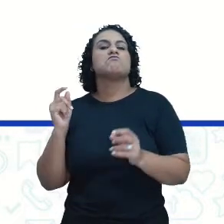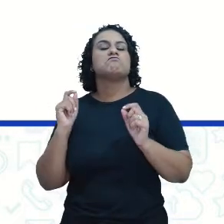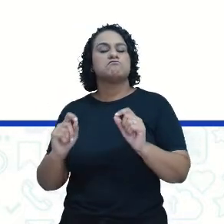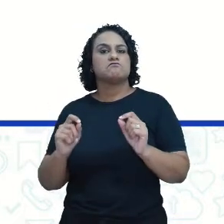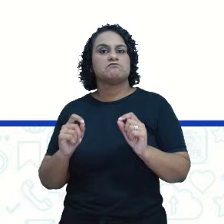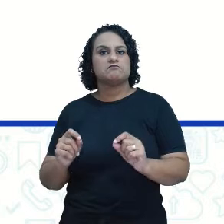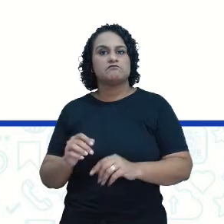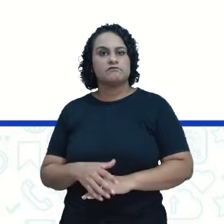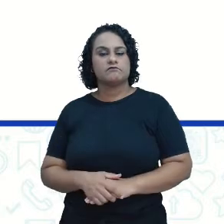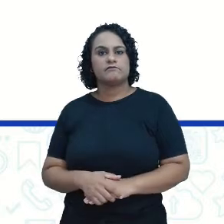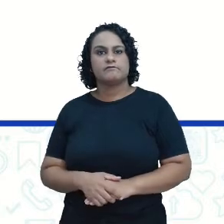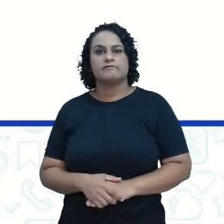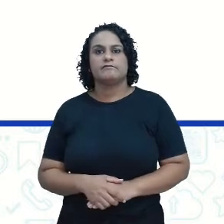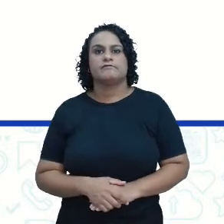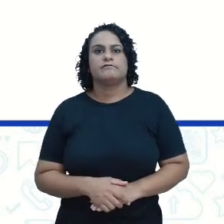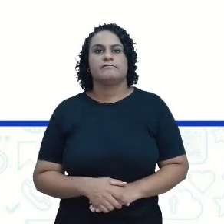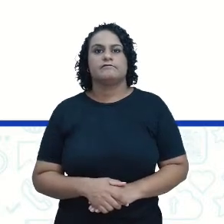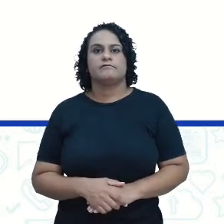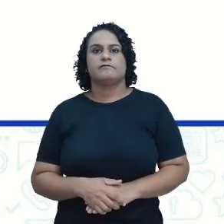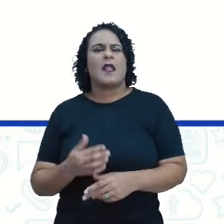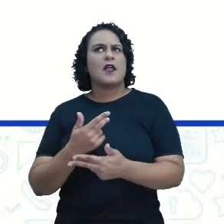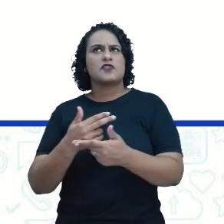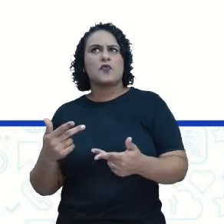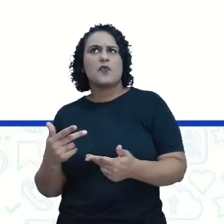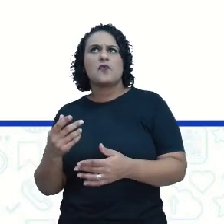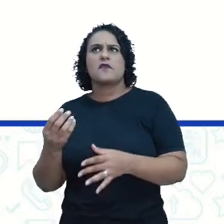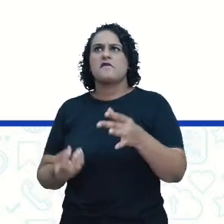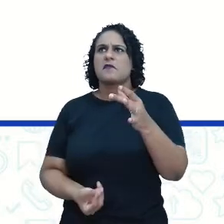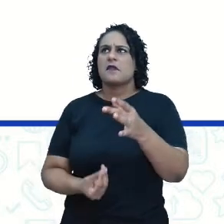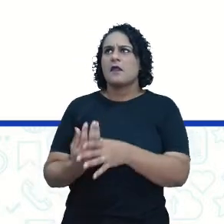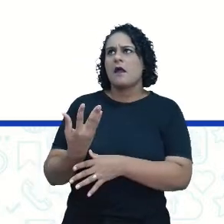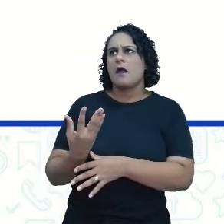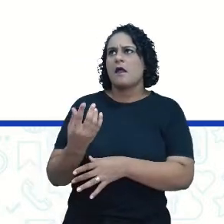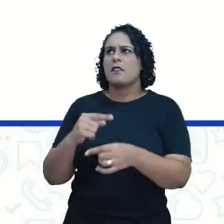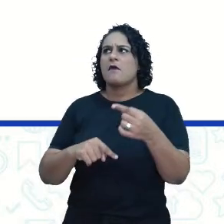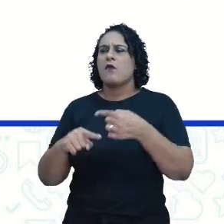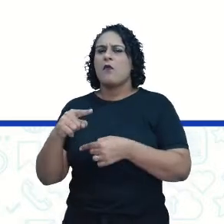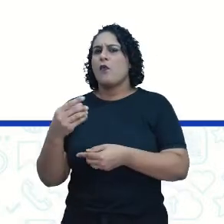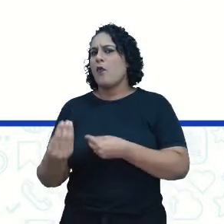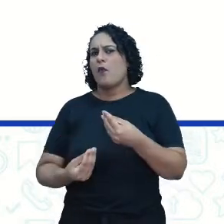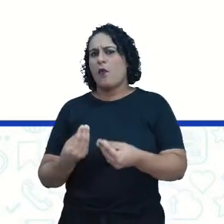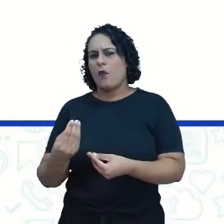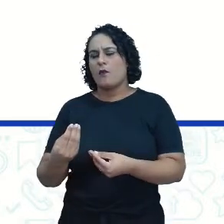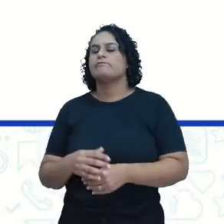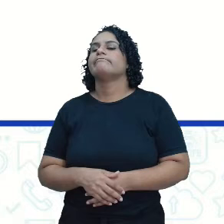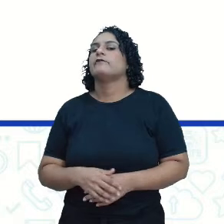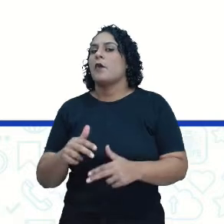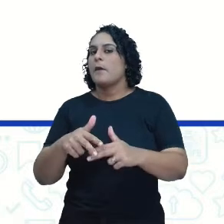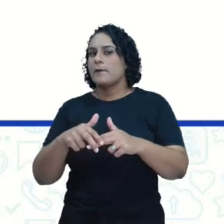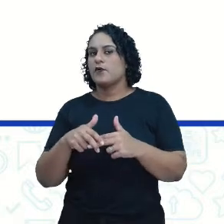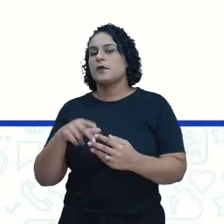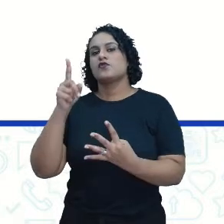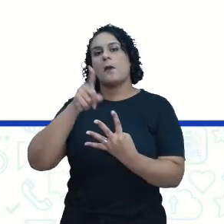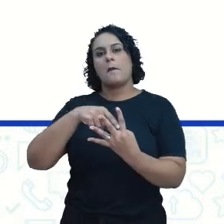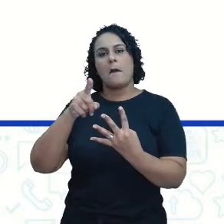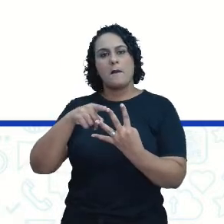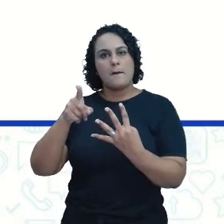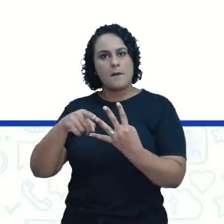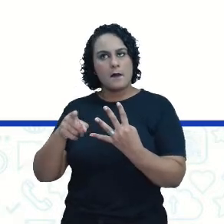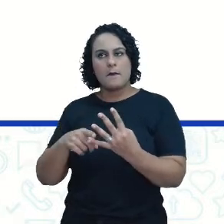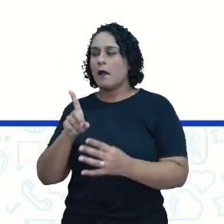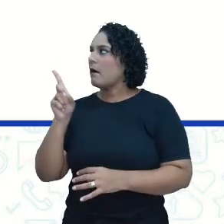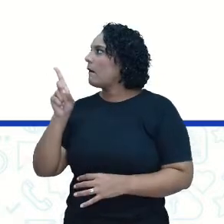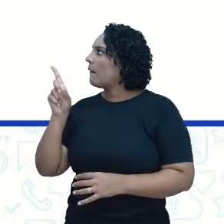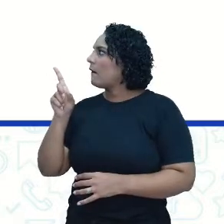aconteceu? Como foi que as coisas foram se formando, né? Então, é para isso que esse calendáriozinho cósmico tá aí. Então, como é que